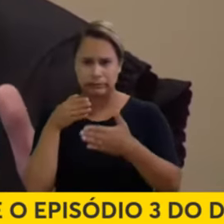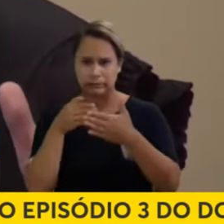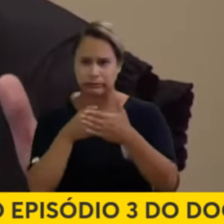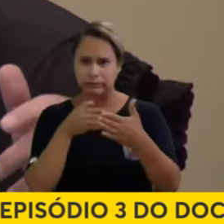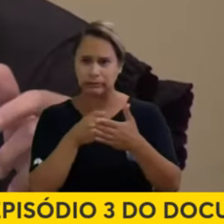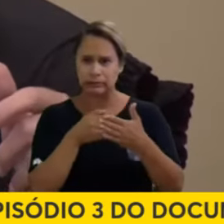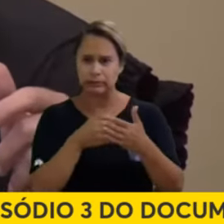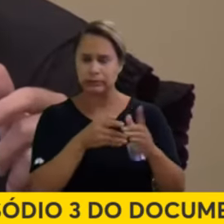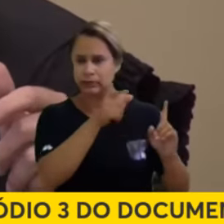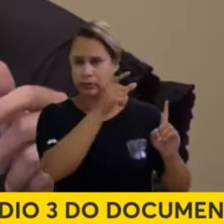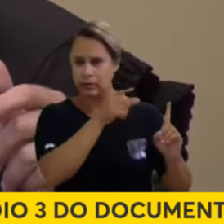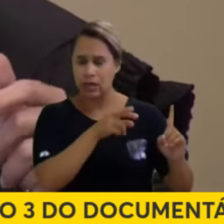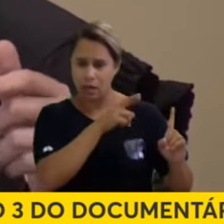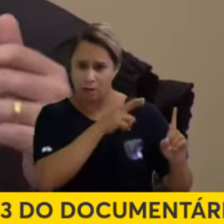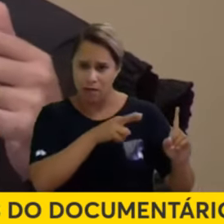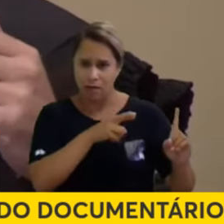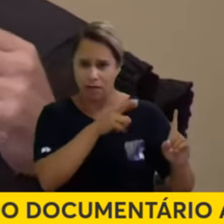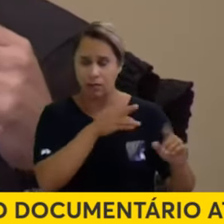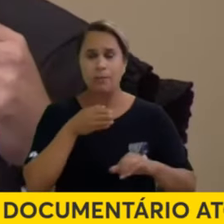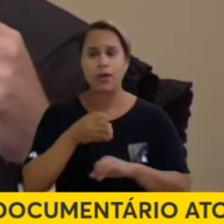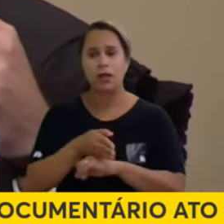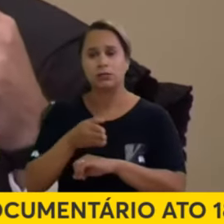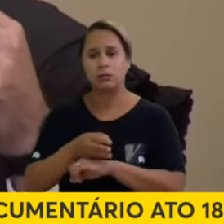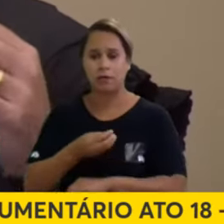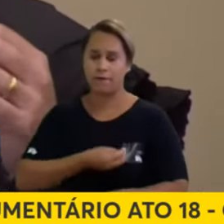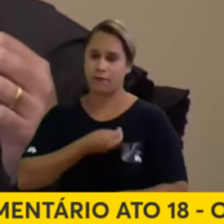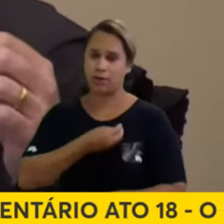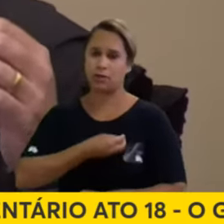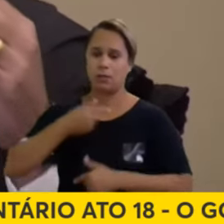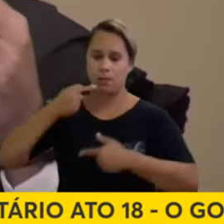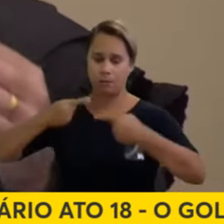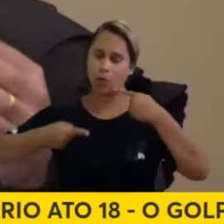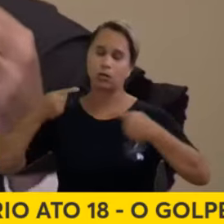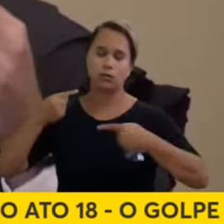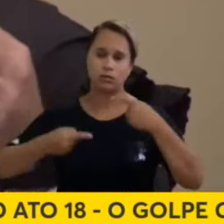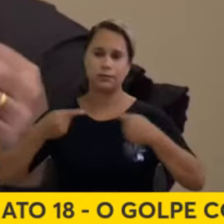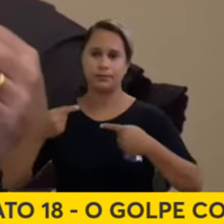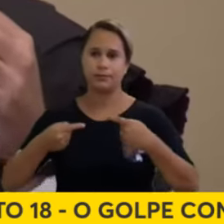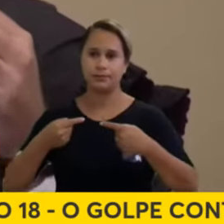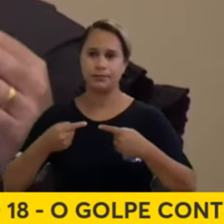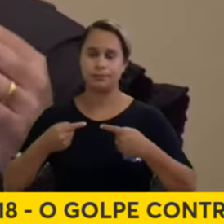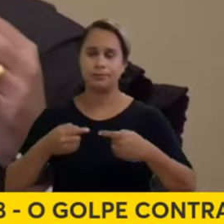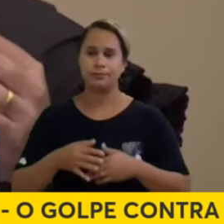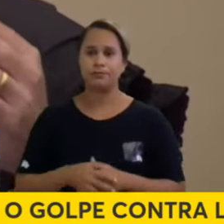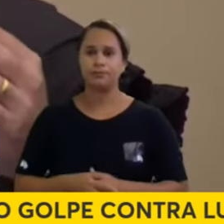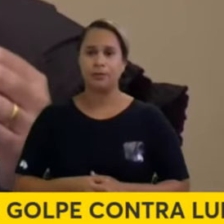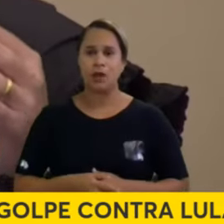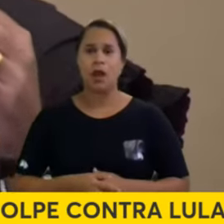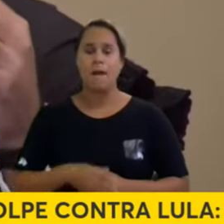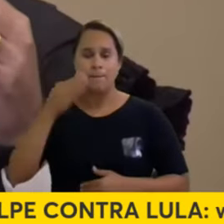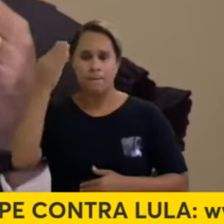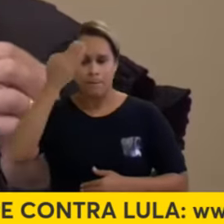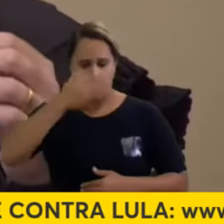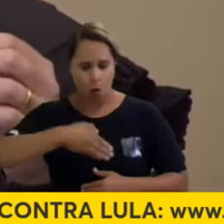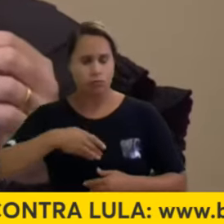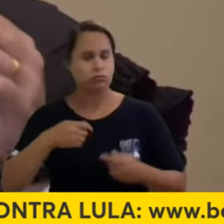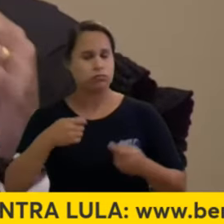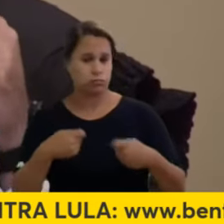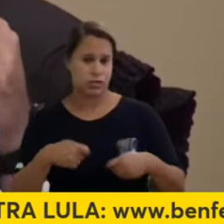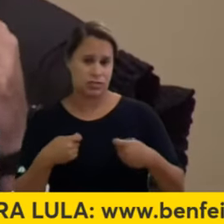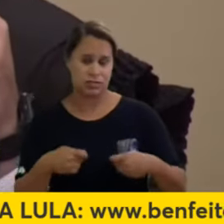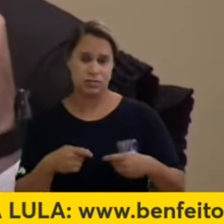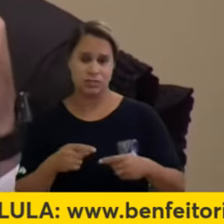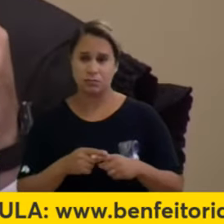participar da vida política assim era indispensável a prova de que havia ideia deliberada da candidatura assada no Paraná o que não